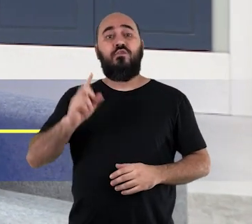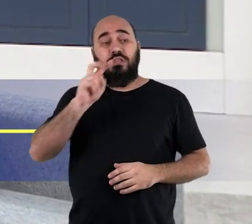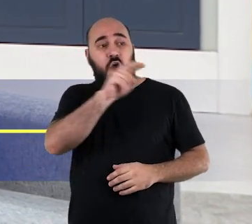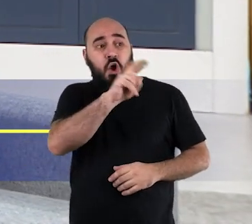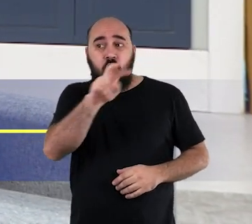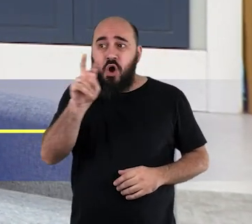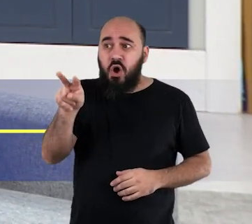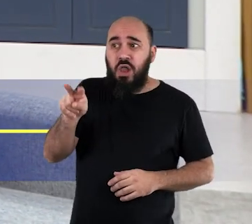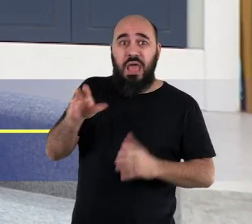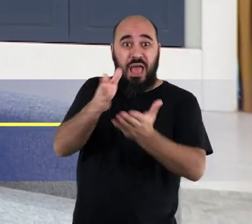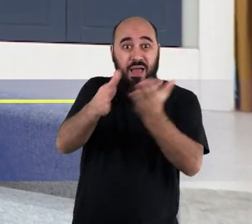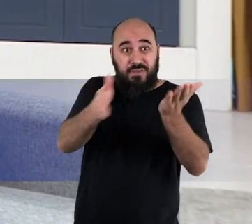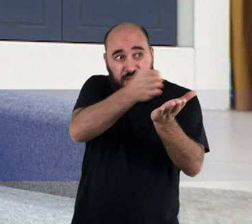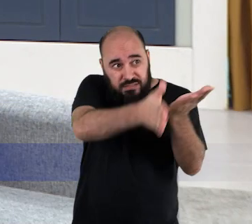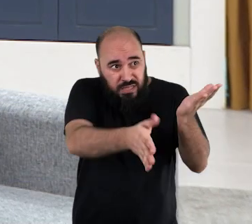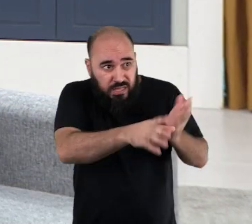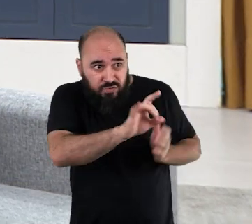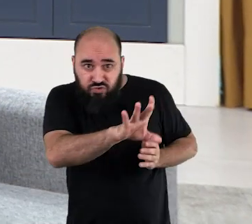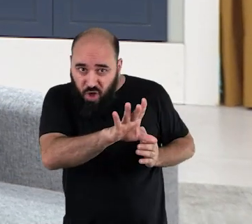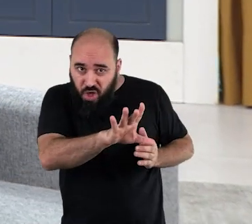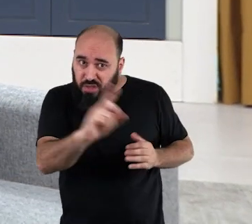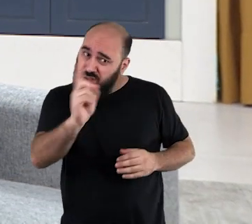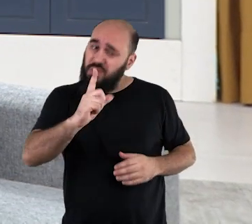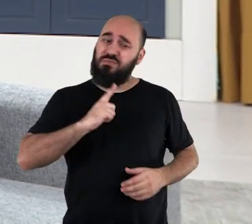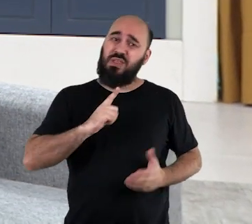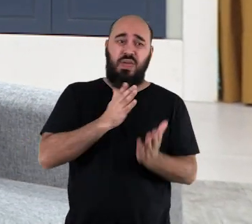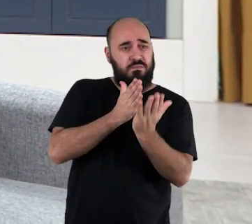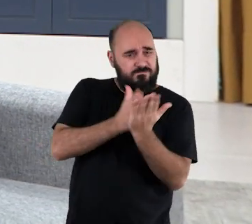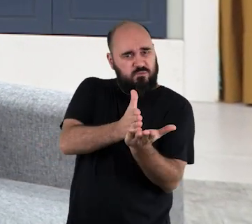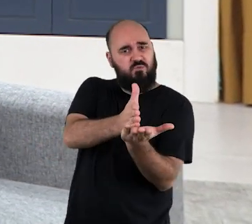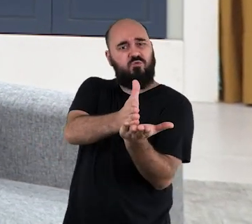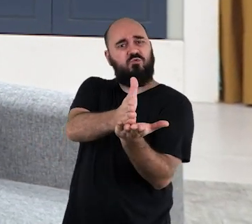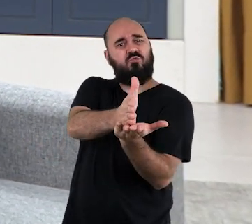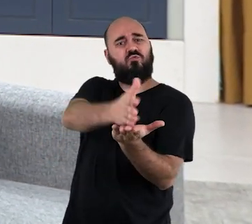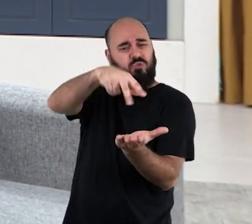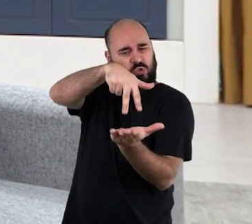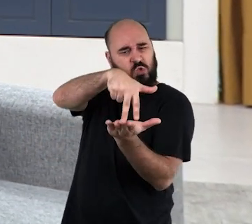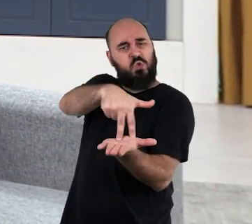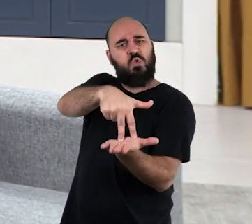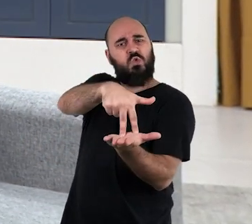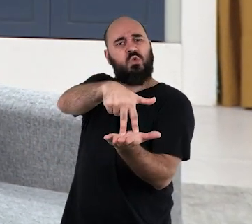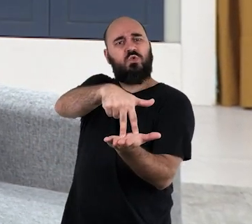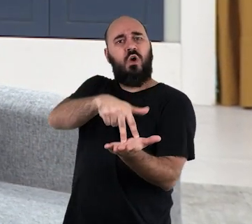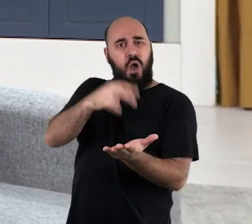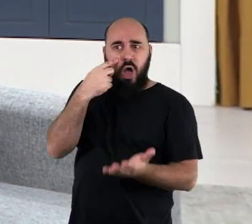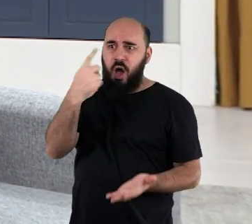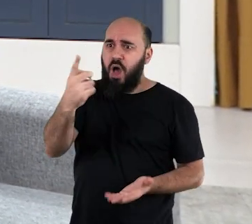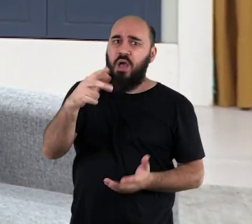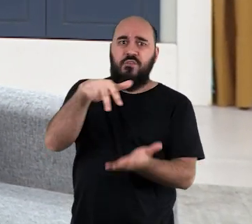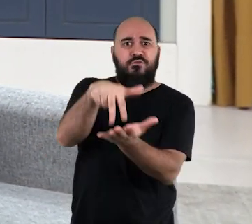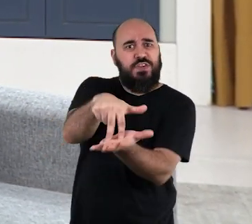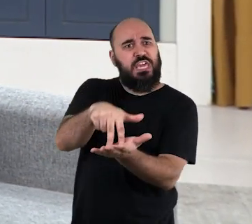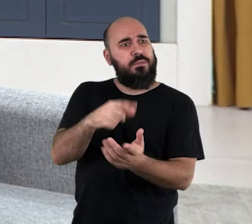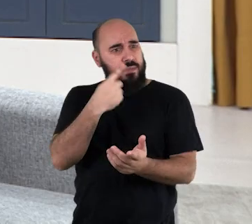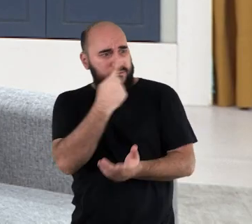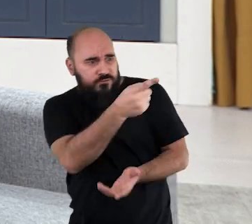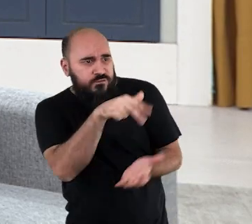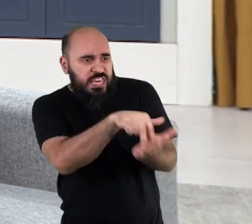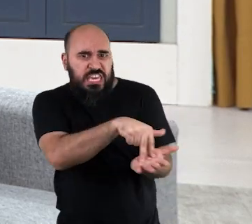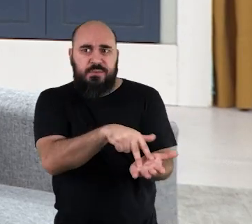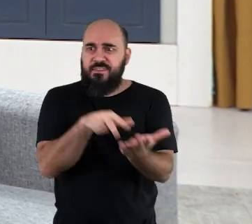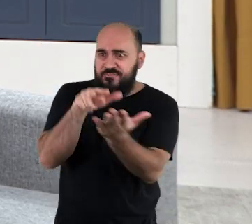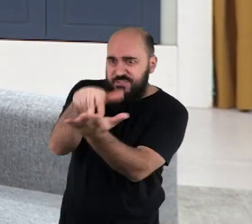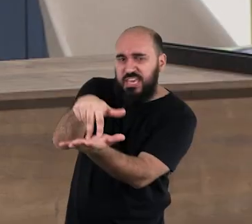Deus, procure olhar, se você quer olhar para alguém, para aqueles que estão vencendo e andando com fidelidade nos caminhos do